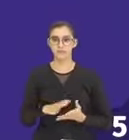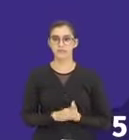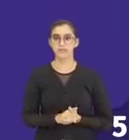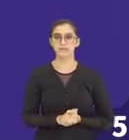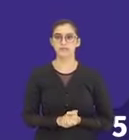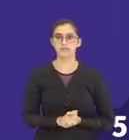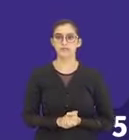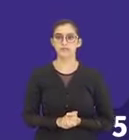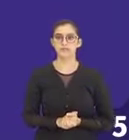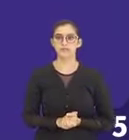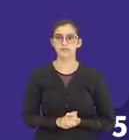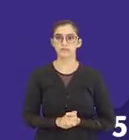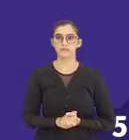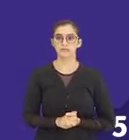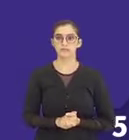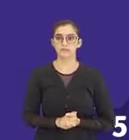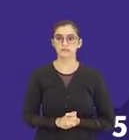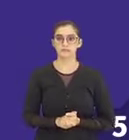Era tudo mais